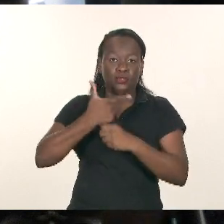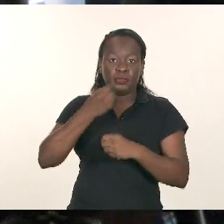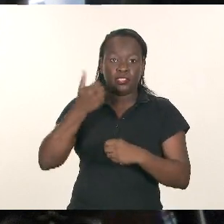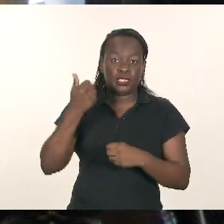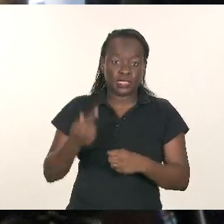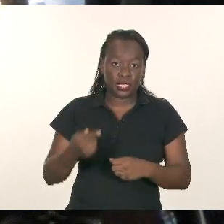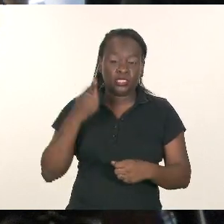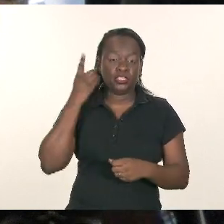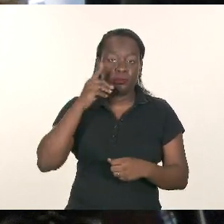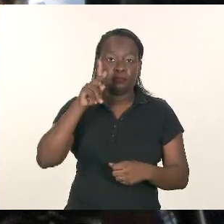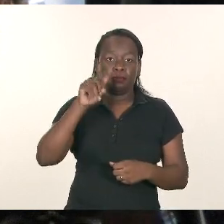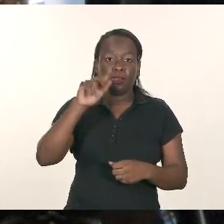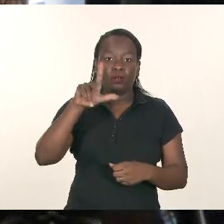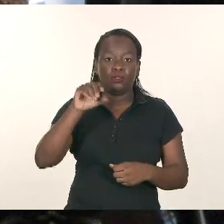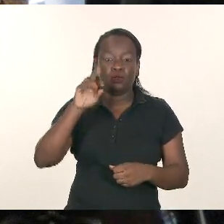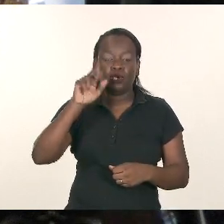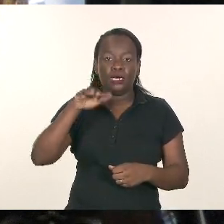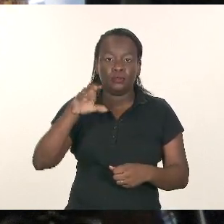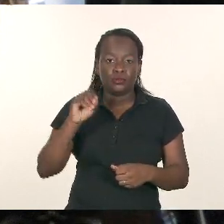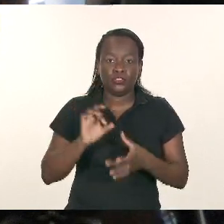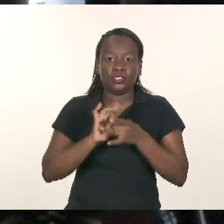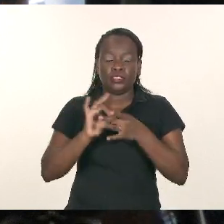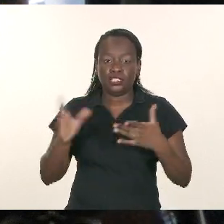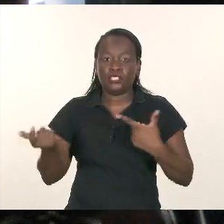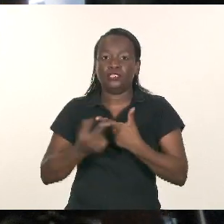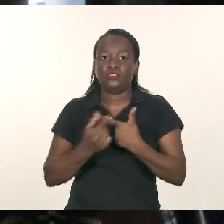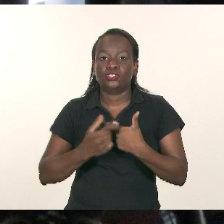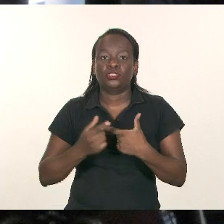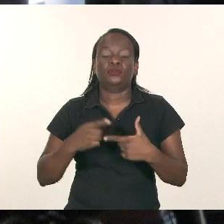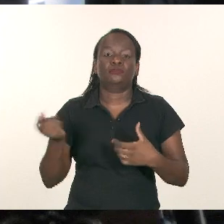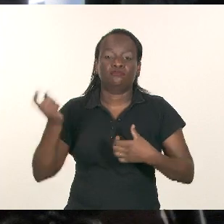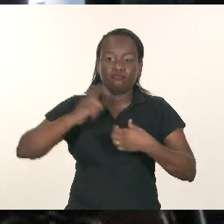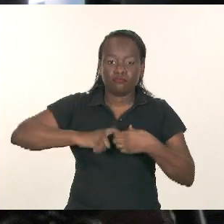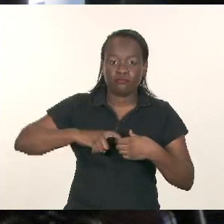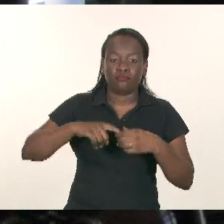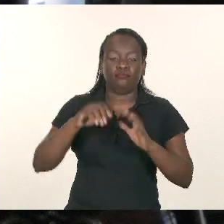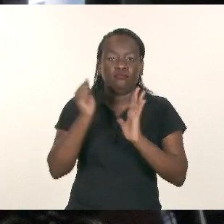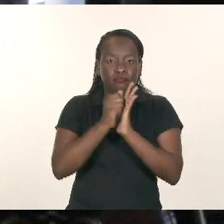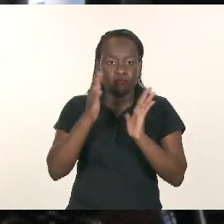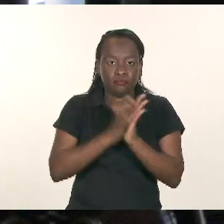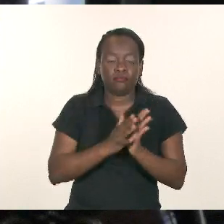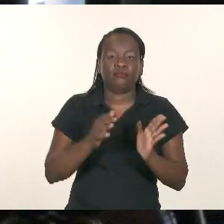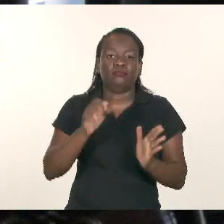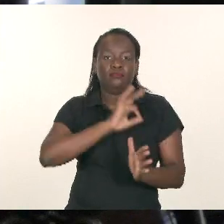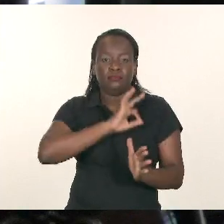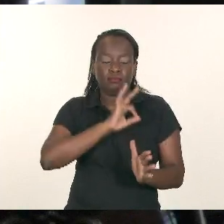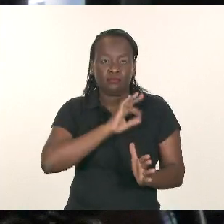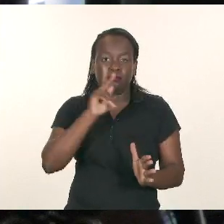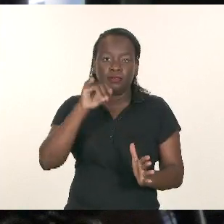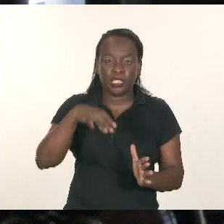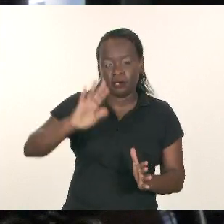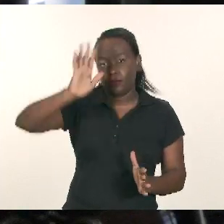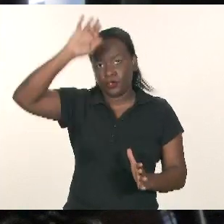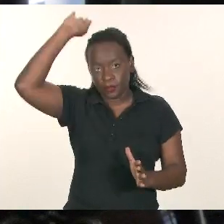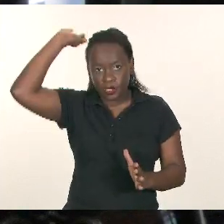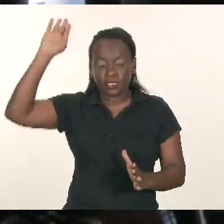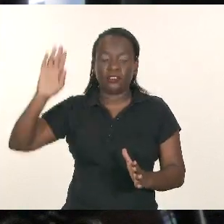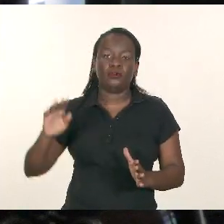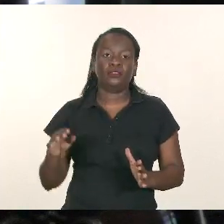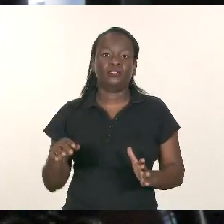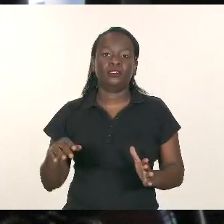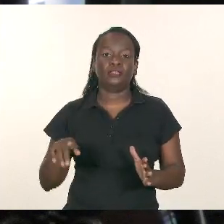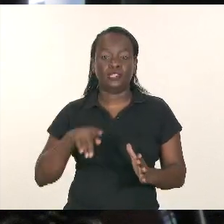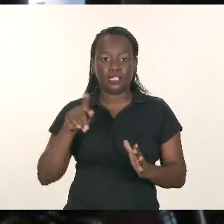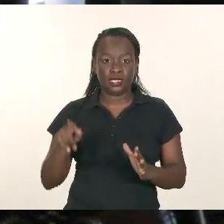do deputado Paulo Ramos, que autoriza o Poder Executivo a consignar nos registros da polícia, do policial militar e do bombeiro militar, que